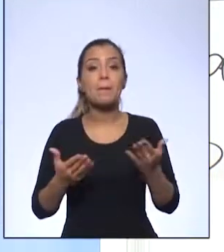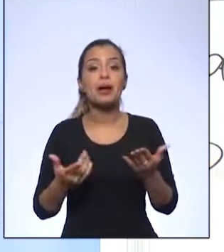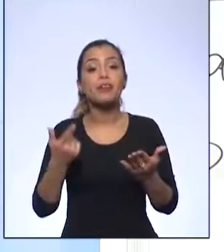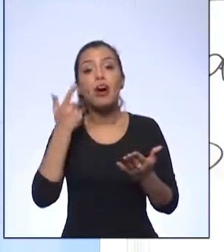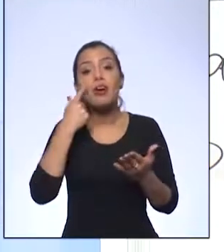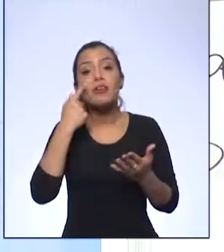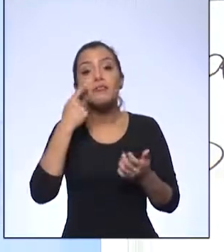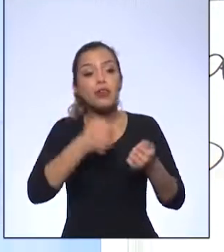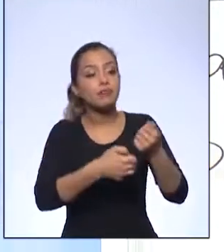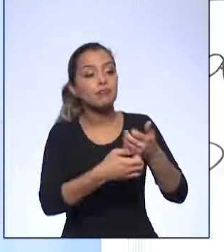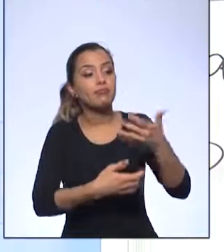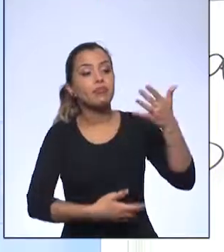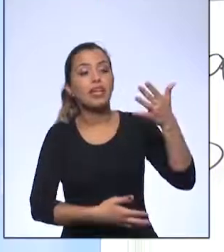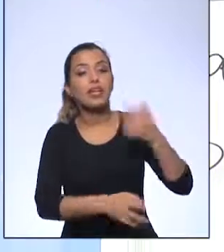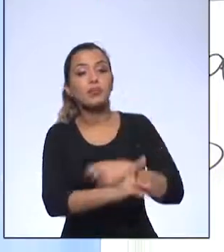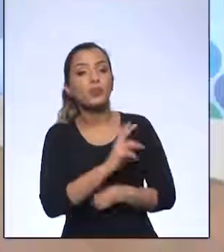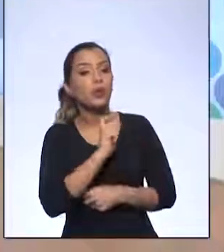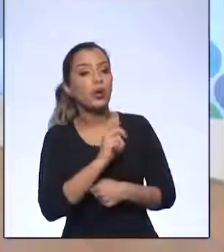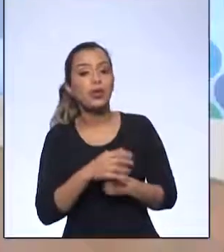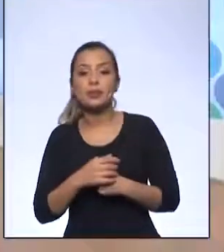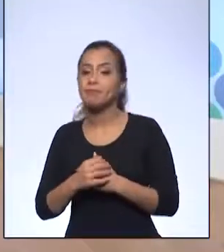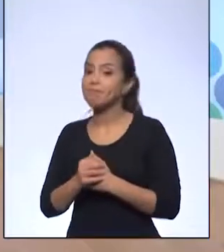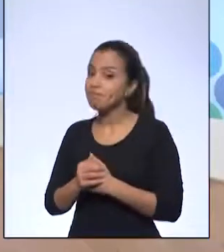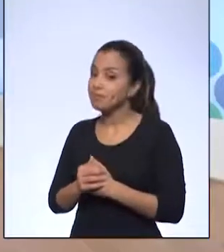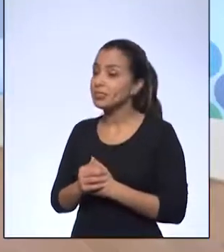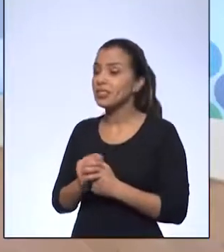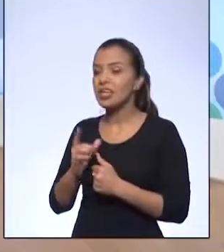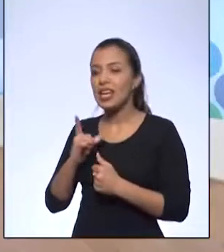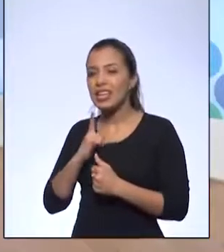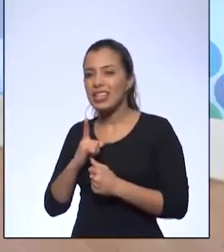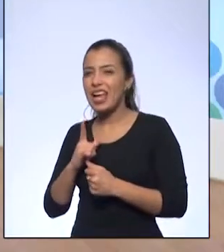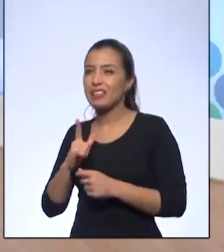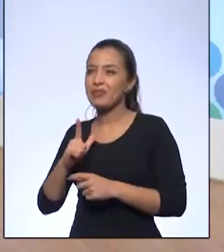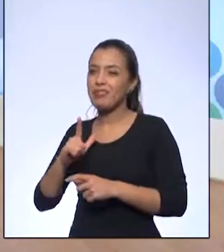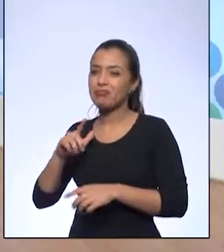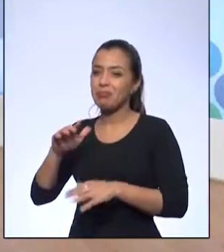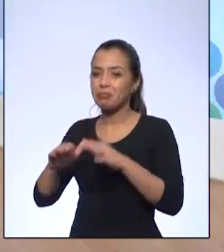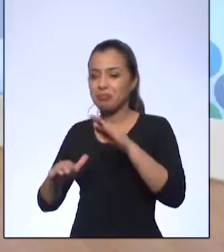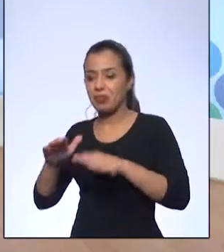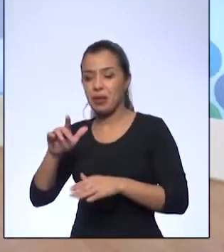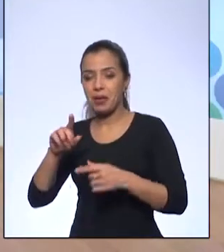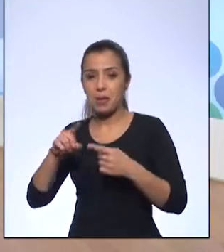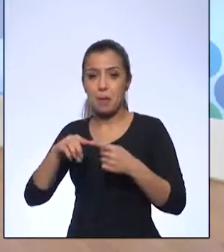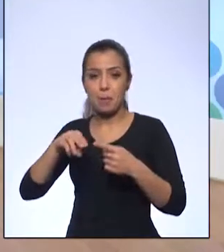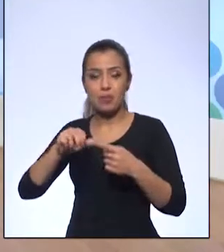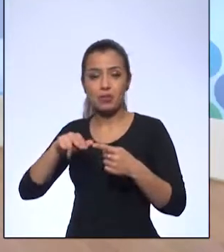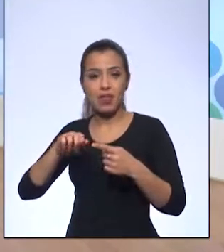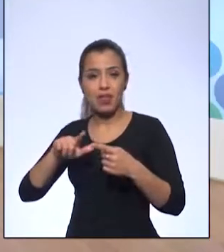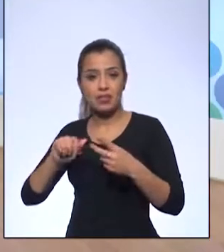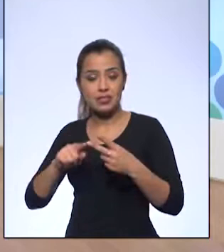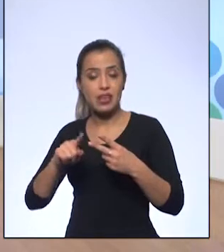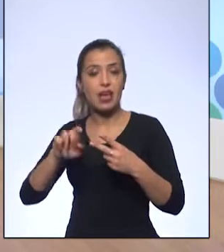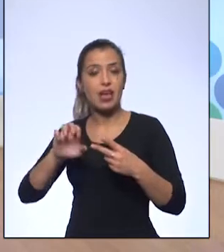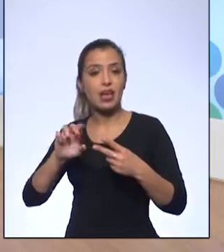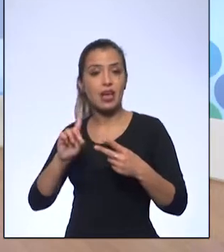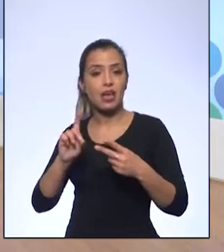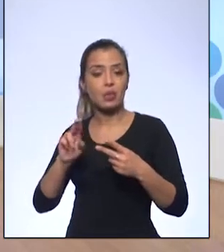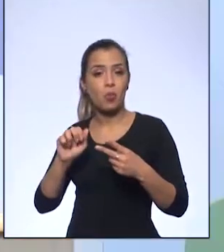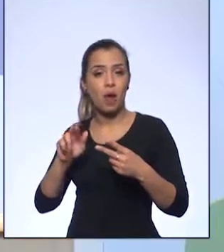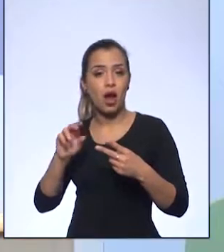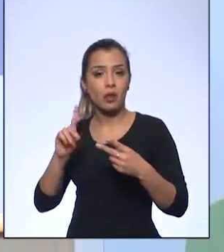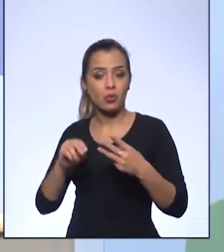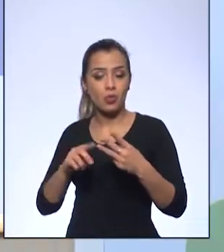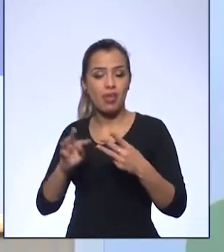vocês responderam no chat. Professora Antônia? Bom, ficou um pouquinho variado, né? A Mona Lisa, o Eduardo e a Tayane responderam what.